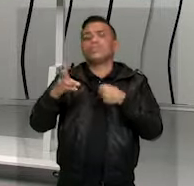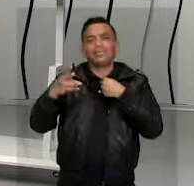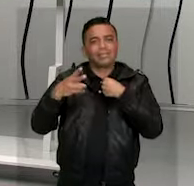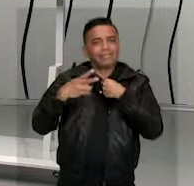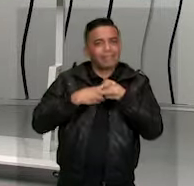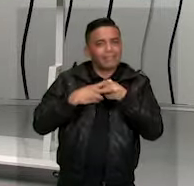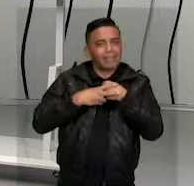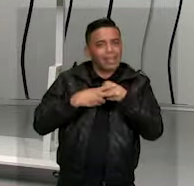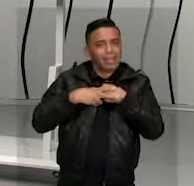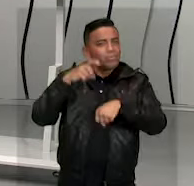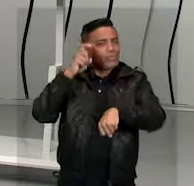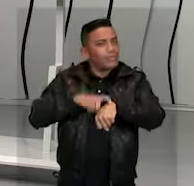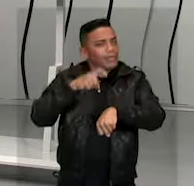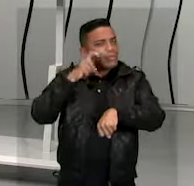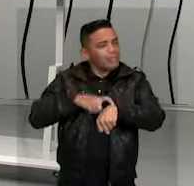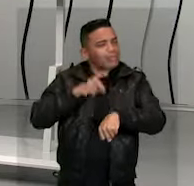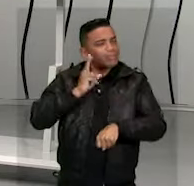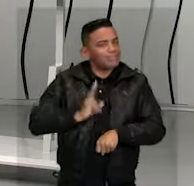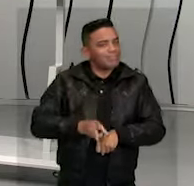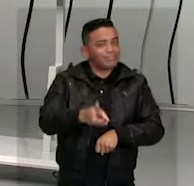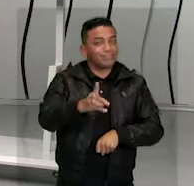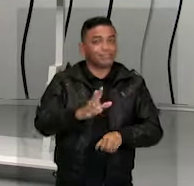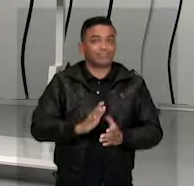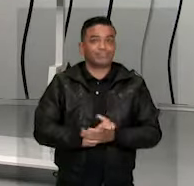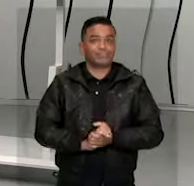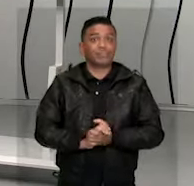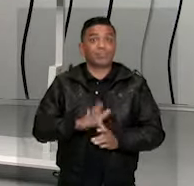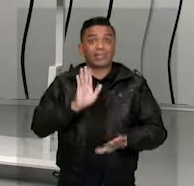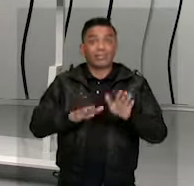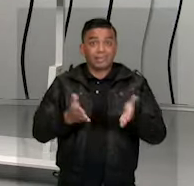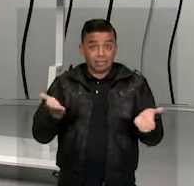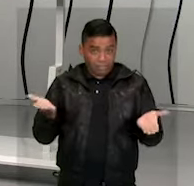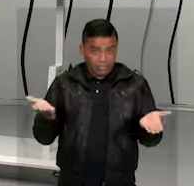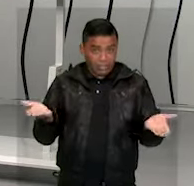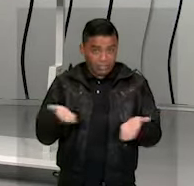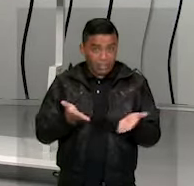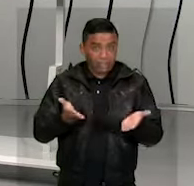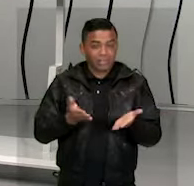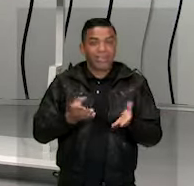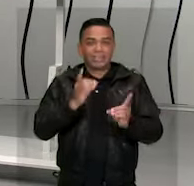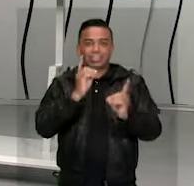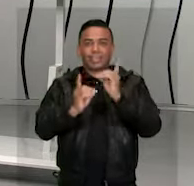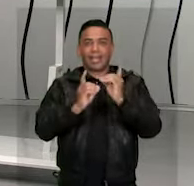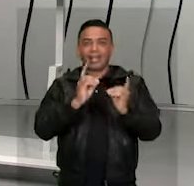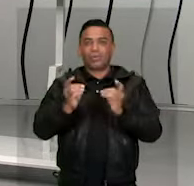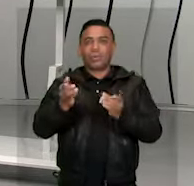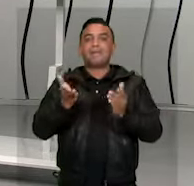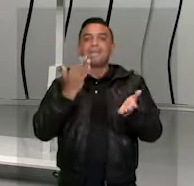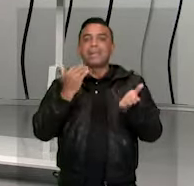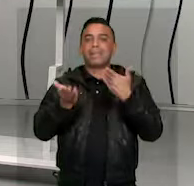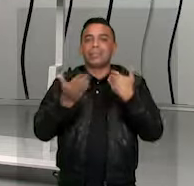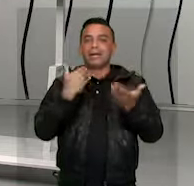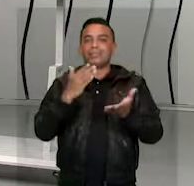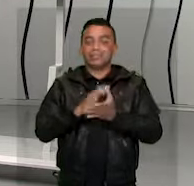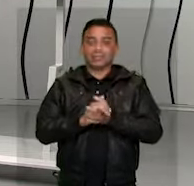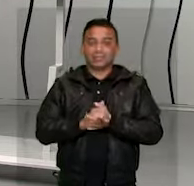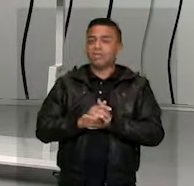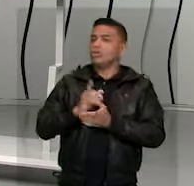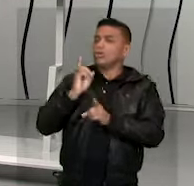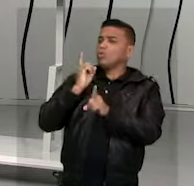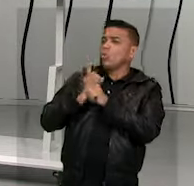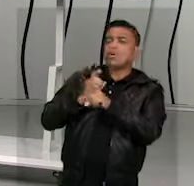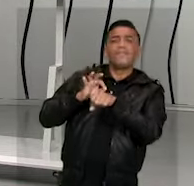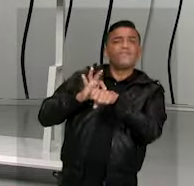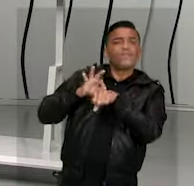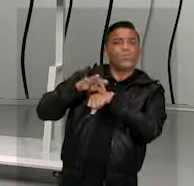tempo todo. Às vezes o presente é feito no diálogo, né? Por exemplo, você encontra a formiga. Formiga,